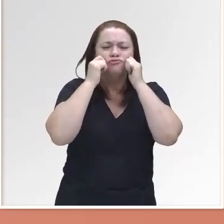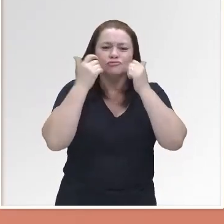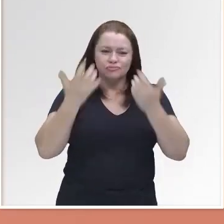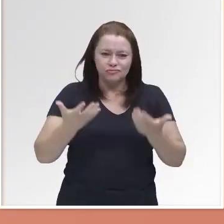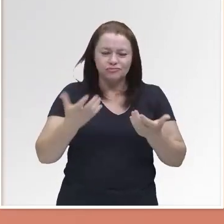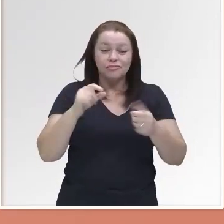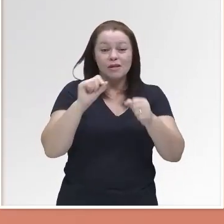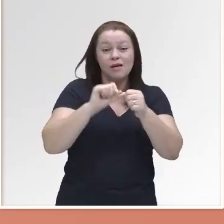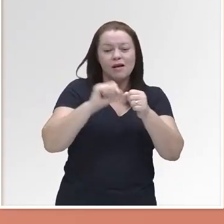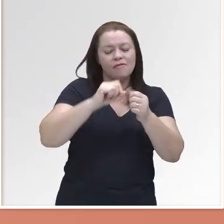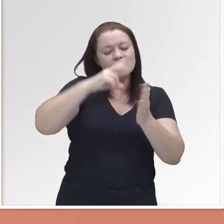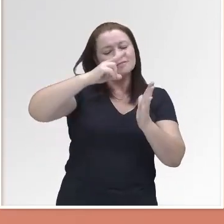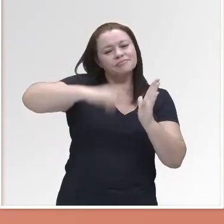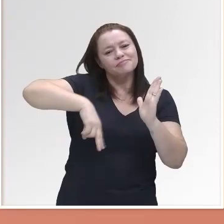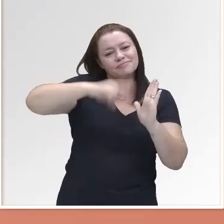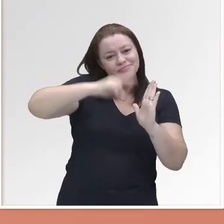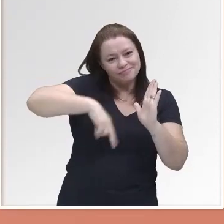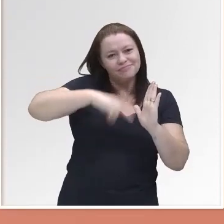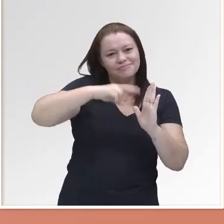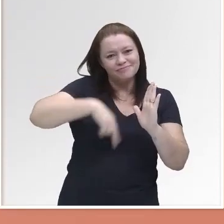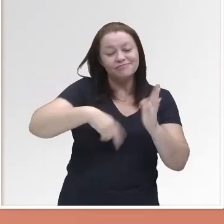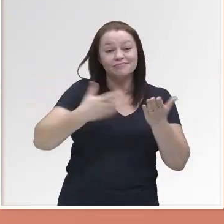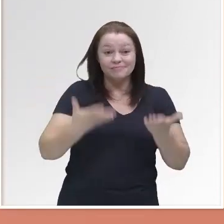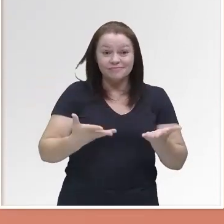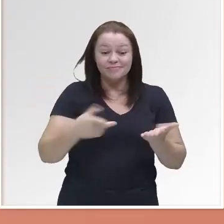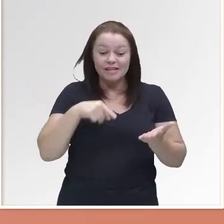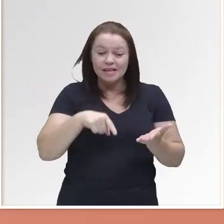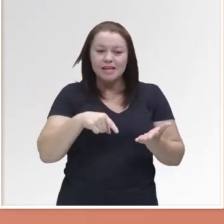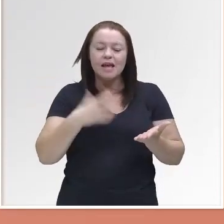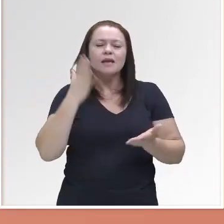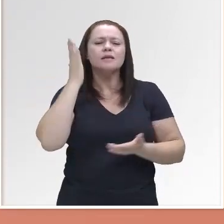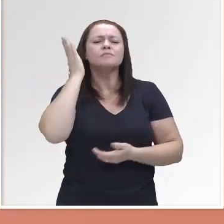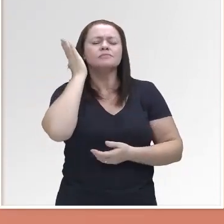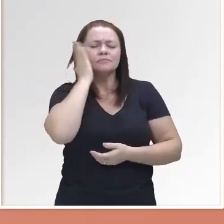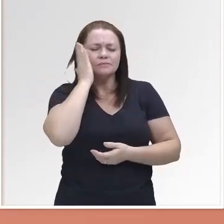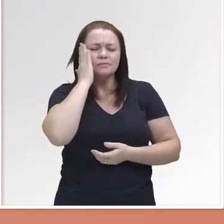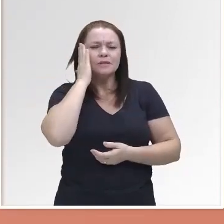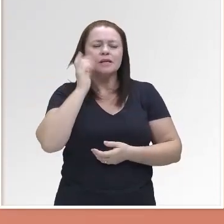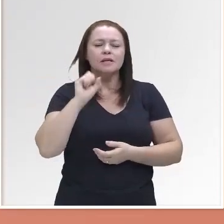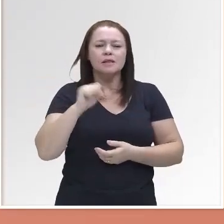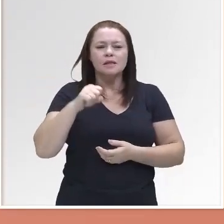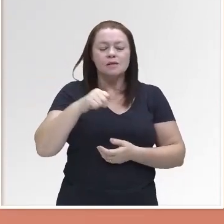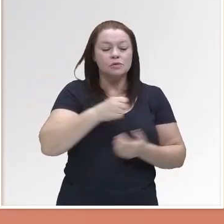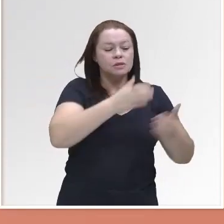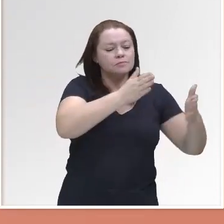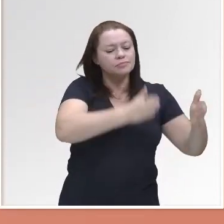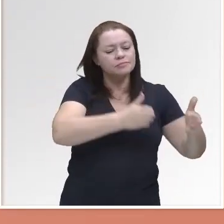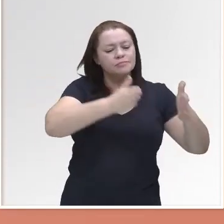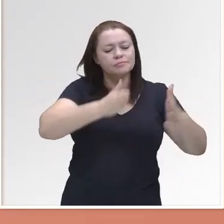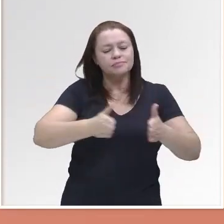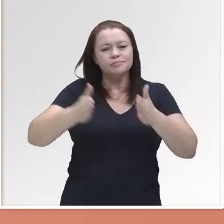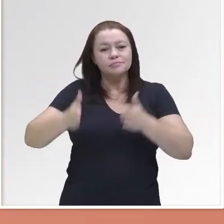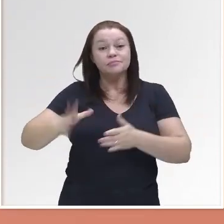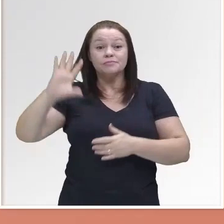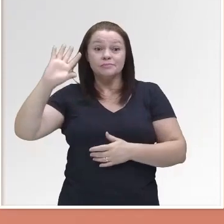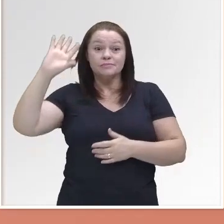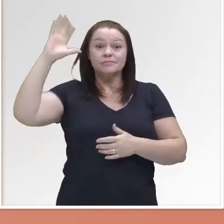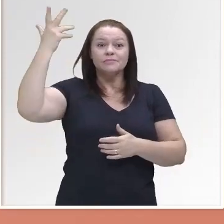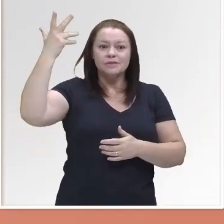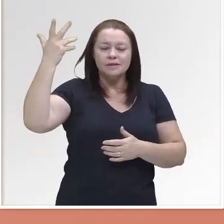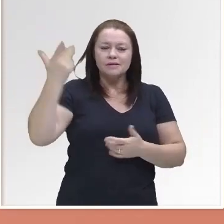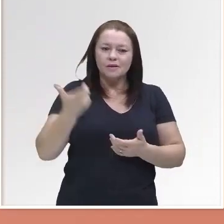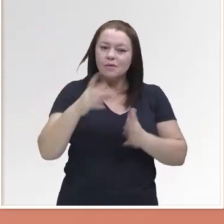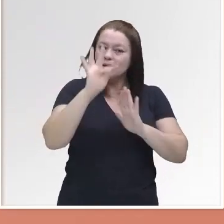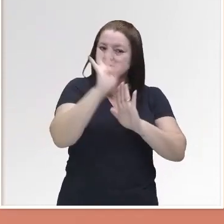fazer essas leituras. E com isso, nós entendemos uma sequência de acontecimentos ou de fatos de um